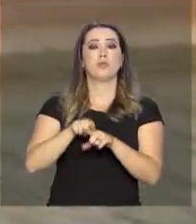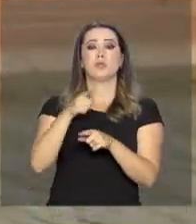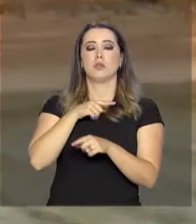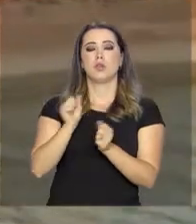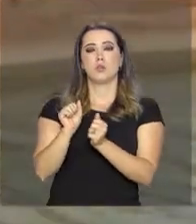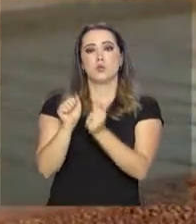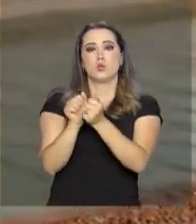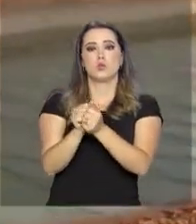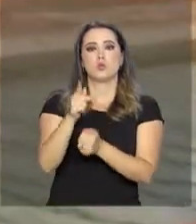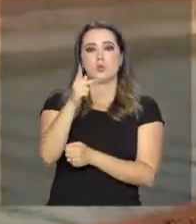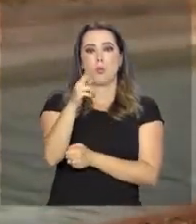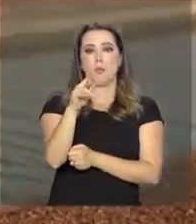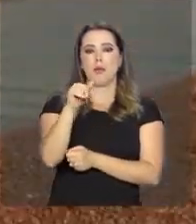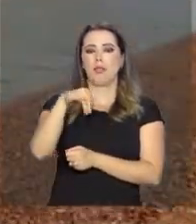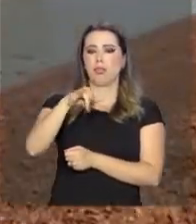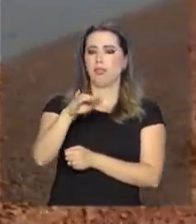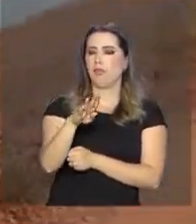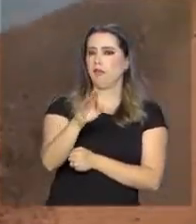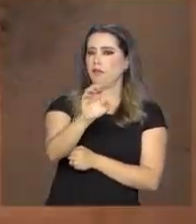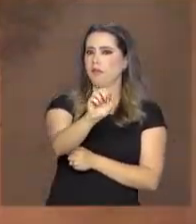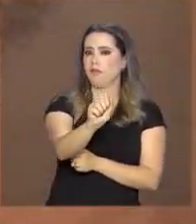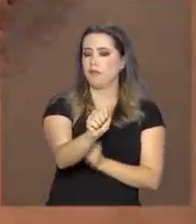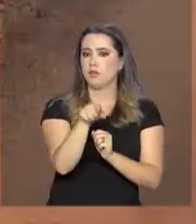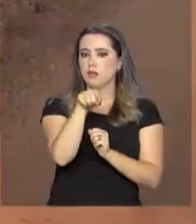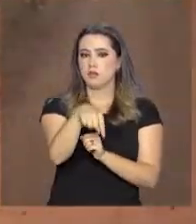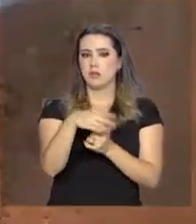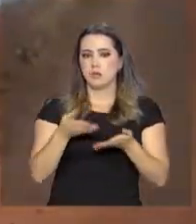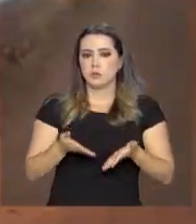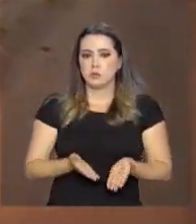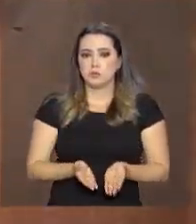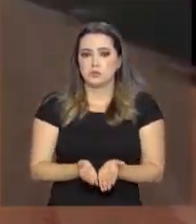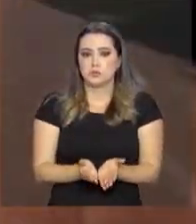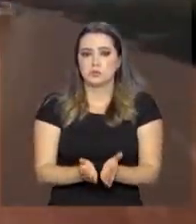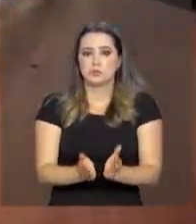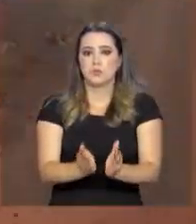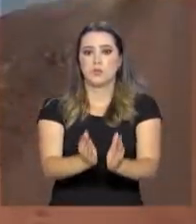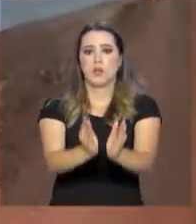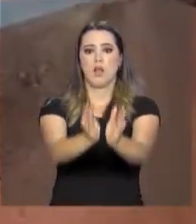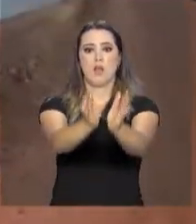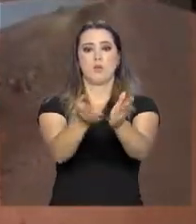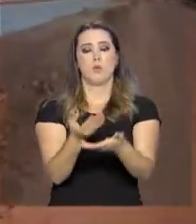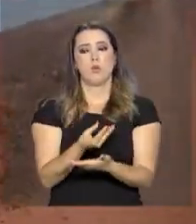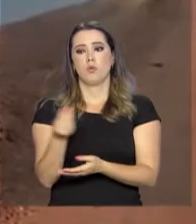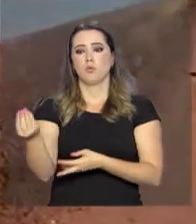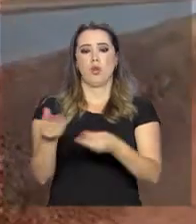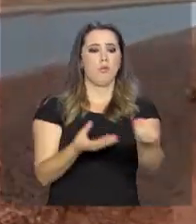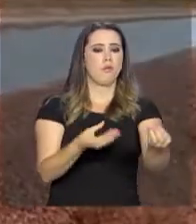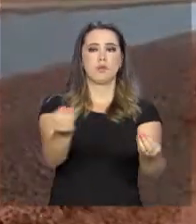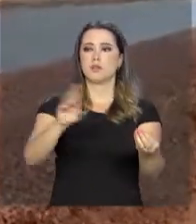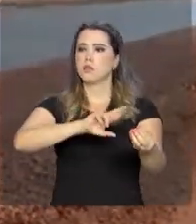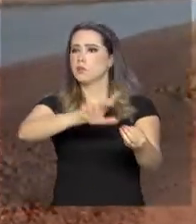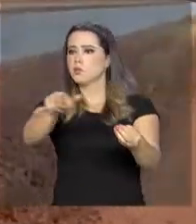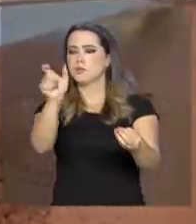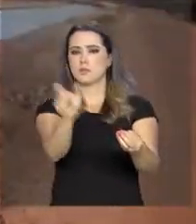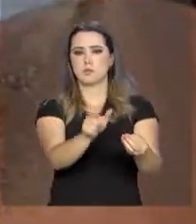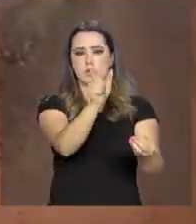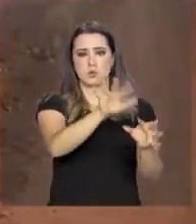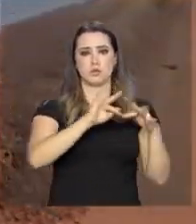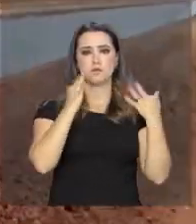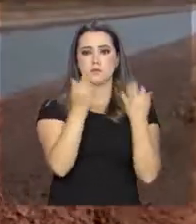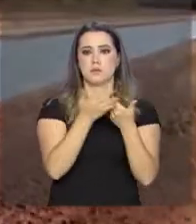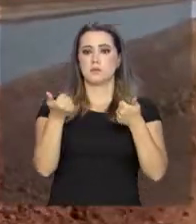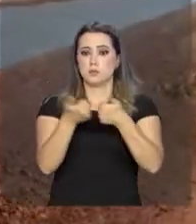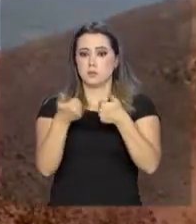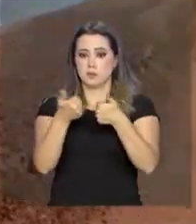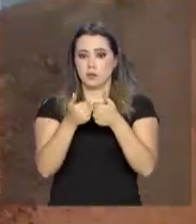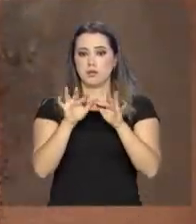rio Parnaíba e essa água ela é distribuída para dezenas de famílias, de pequenos produtores rurais, agricultores